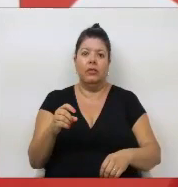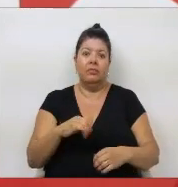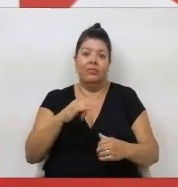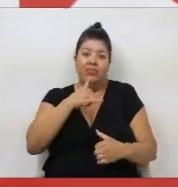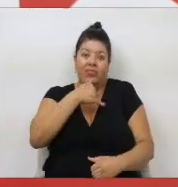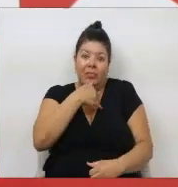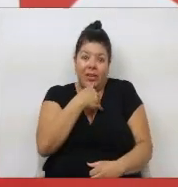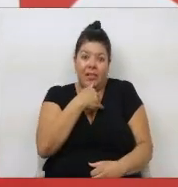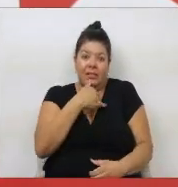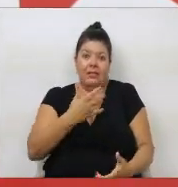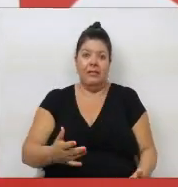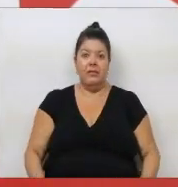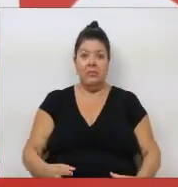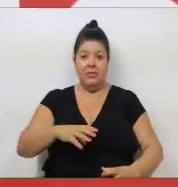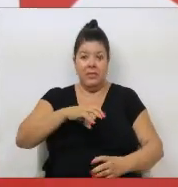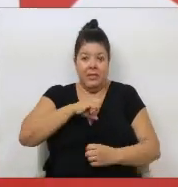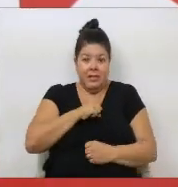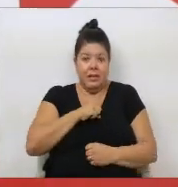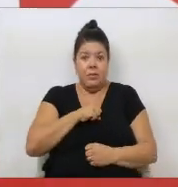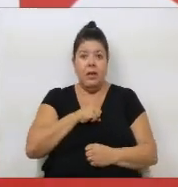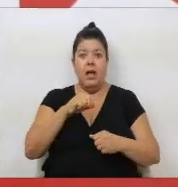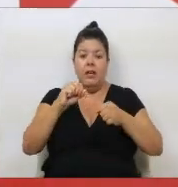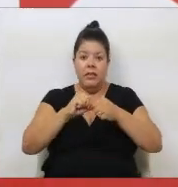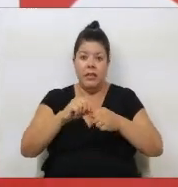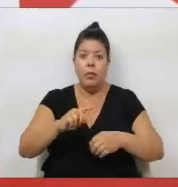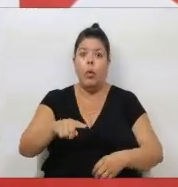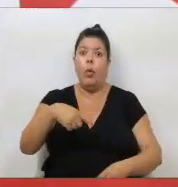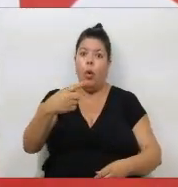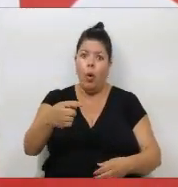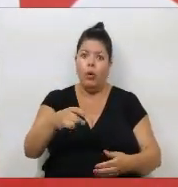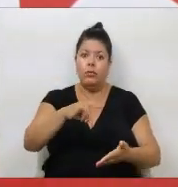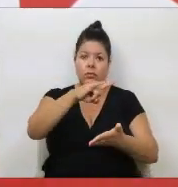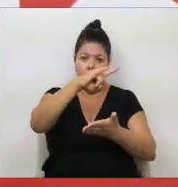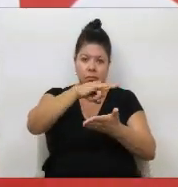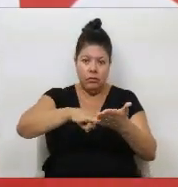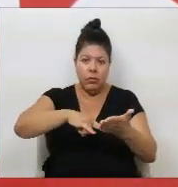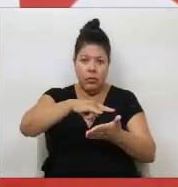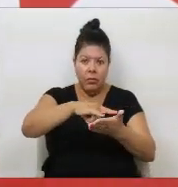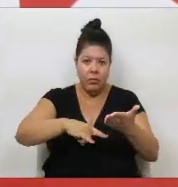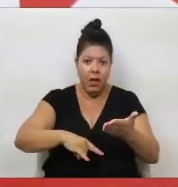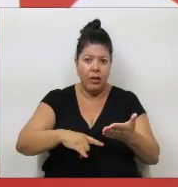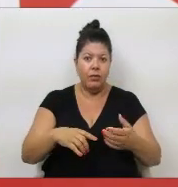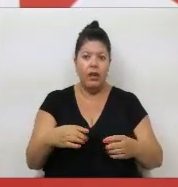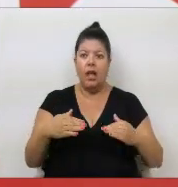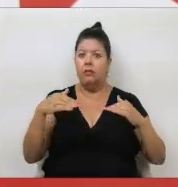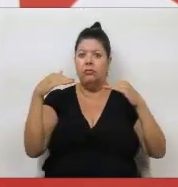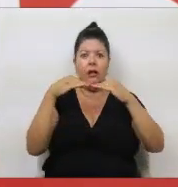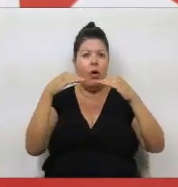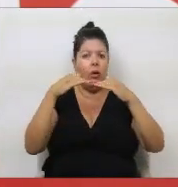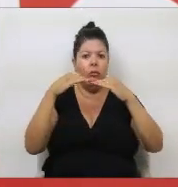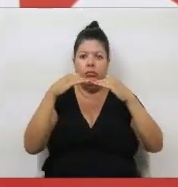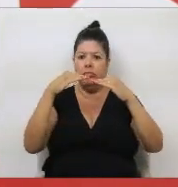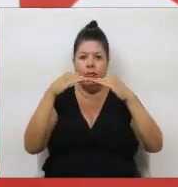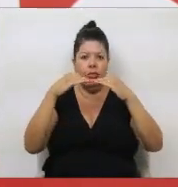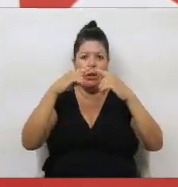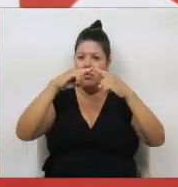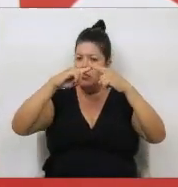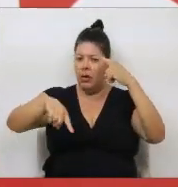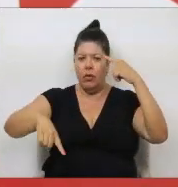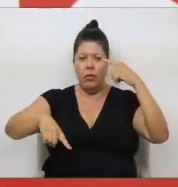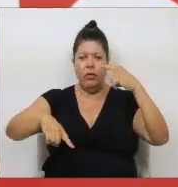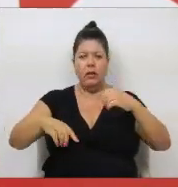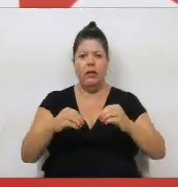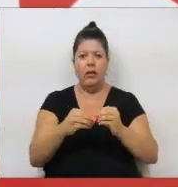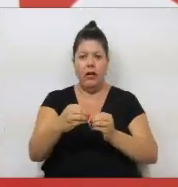e nós demarcamos isso com outro documento, dizendo que nós não concordávamos com o relaxamento do isolamento, a